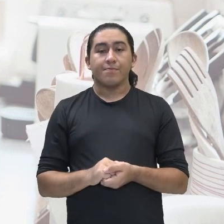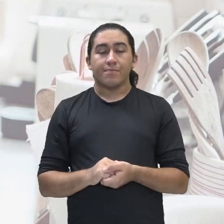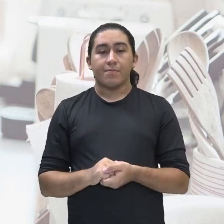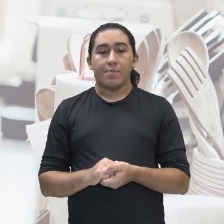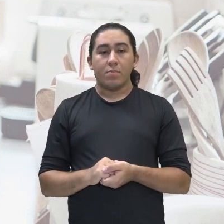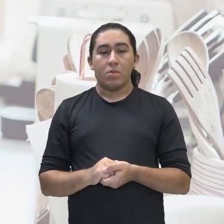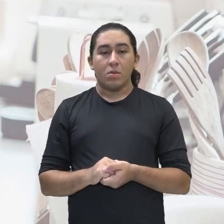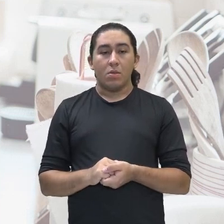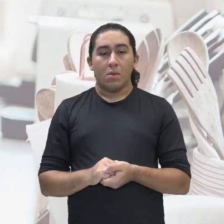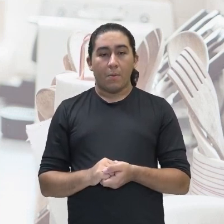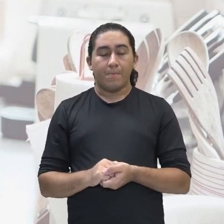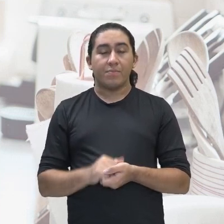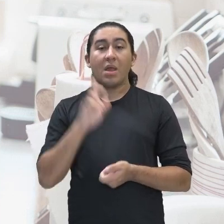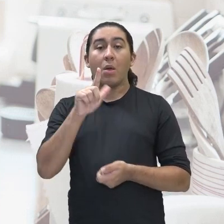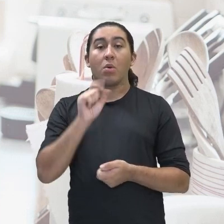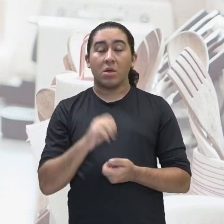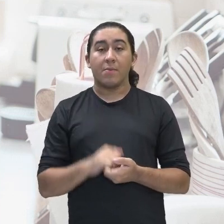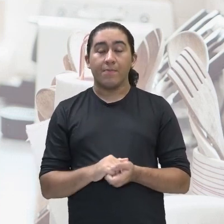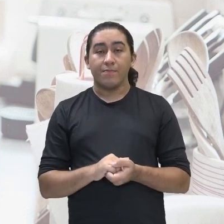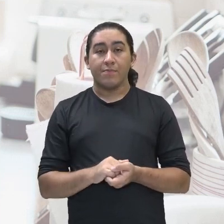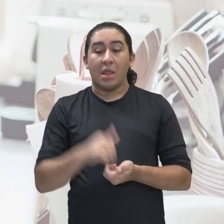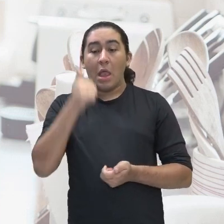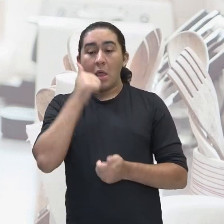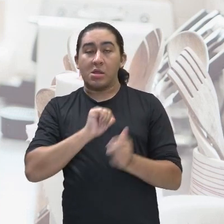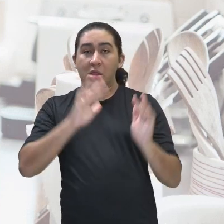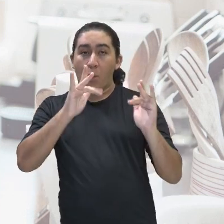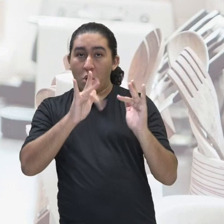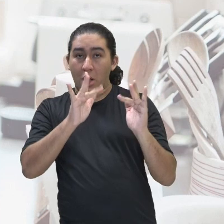stepbrother, half sister